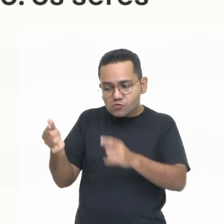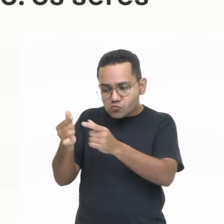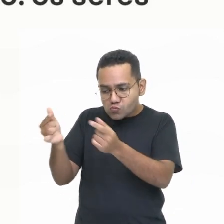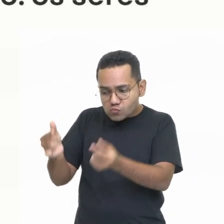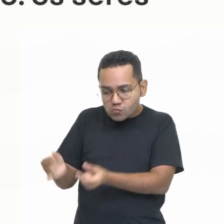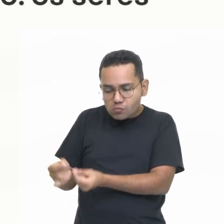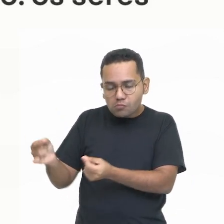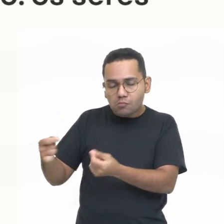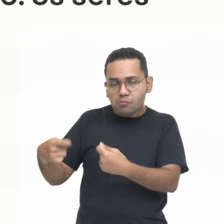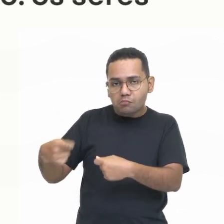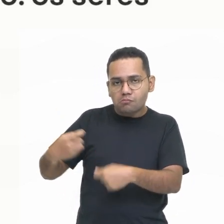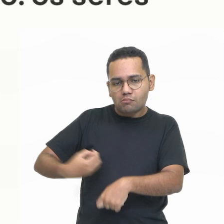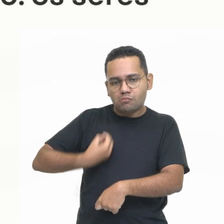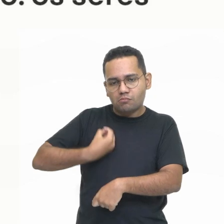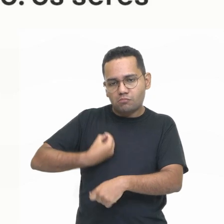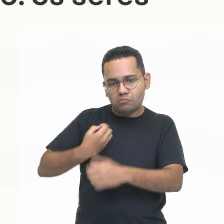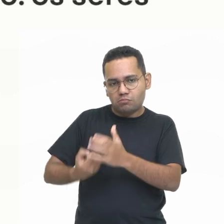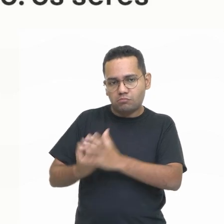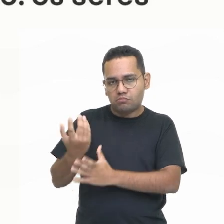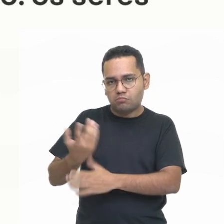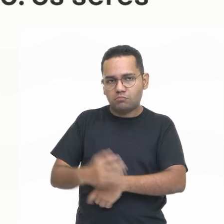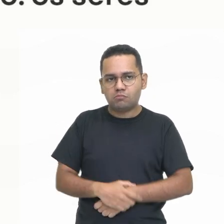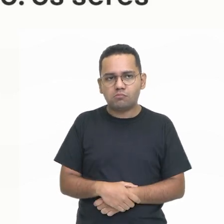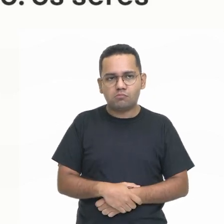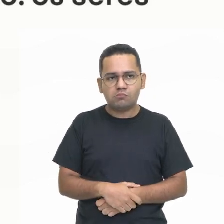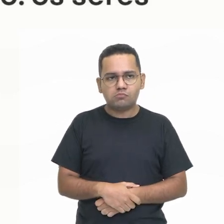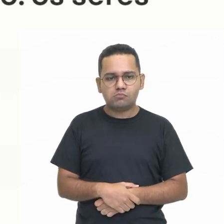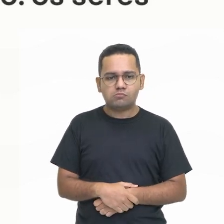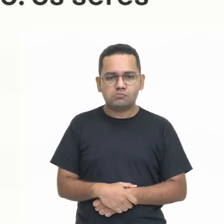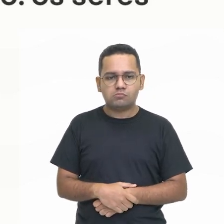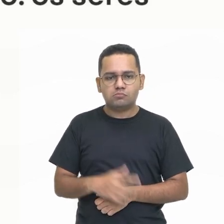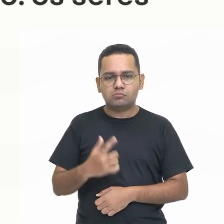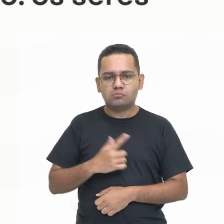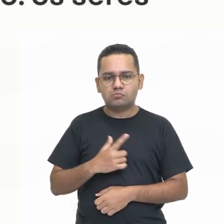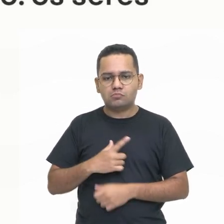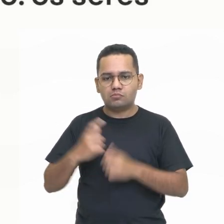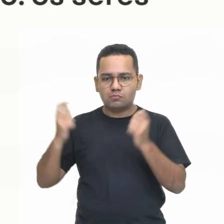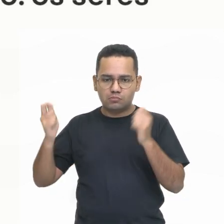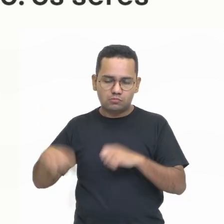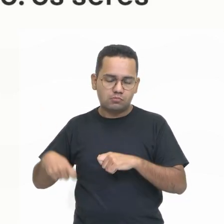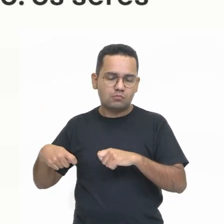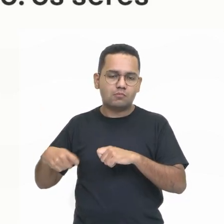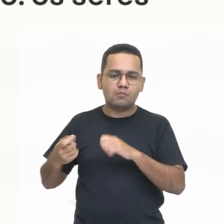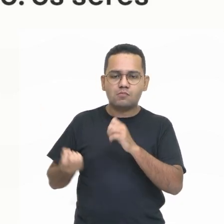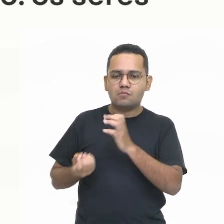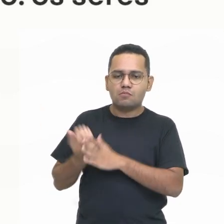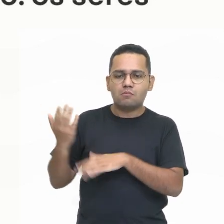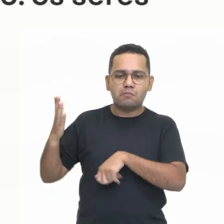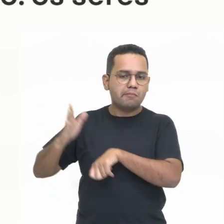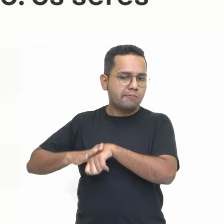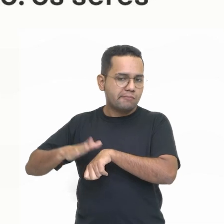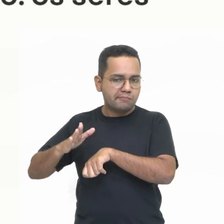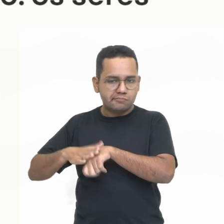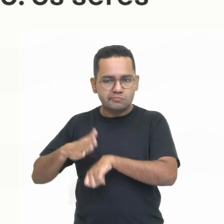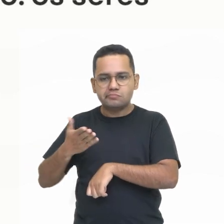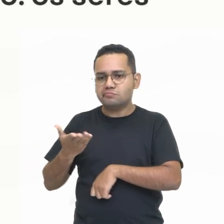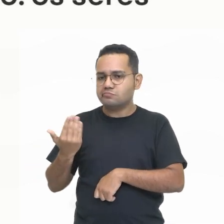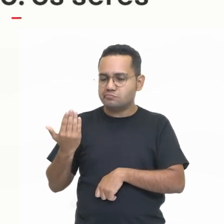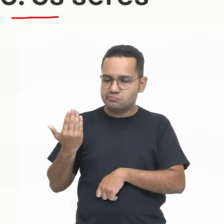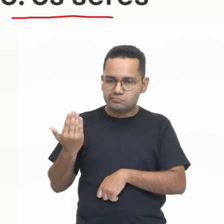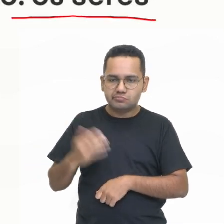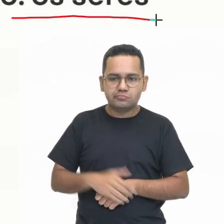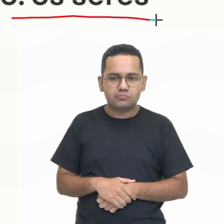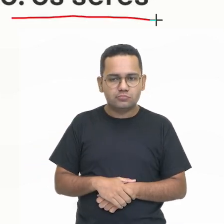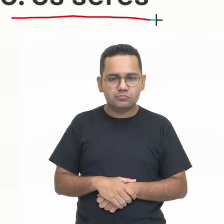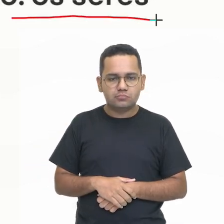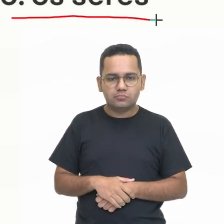surgissem, né? E esses novos organismos, eles tivessem uma capacidade de produzir o seu próprio alimento, e daí